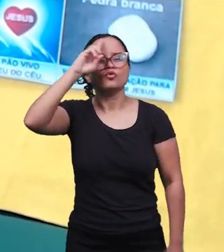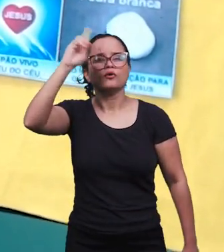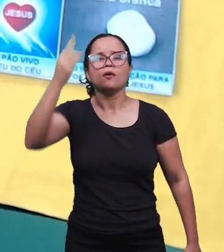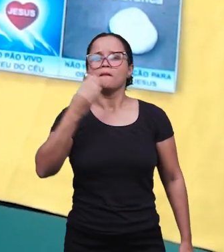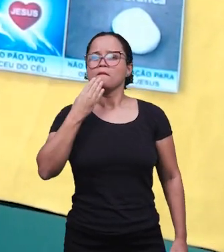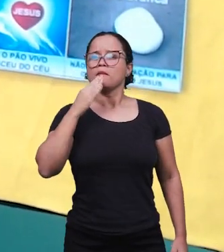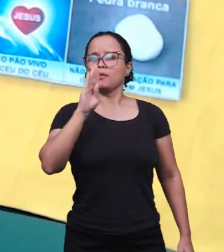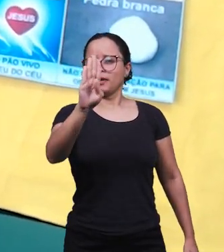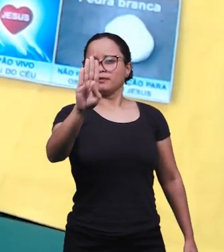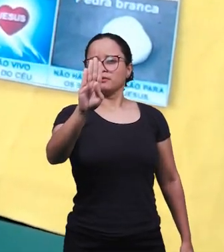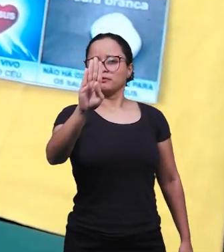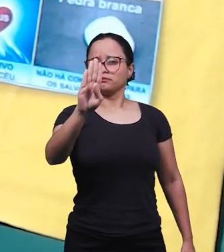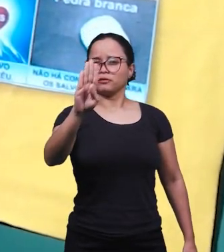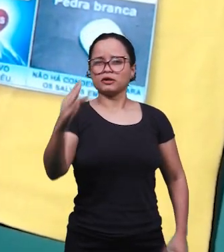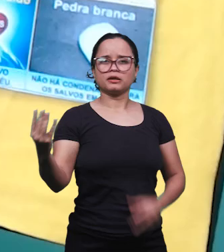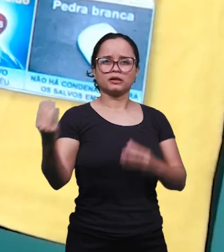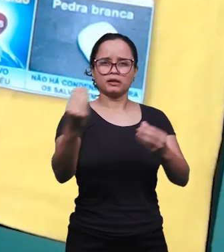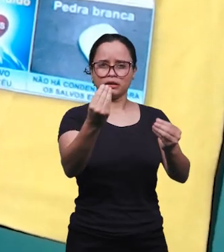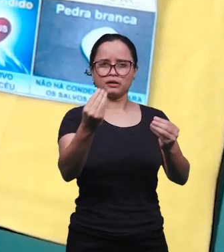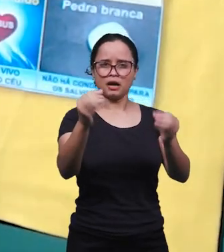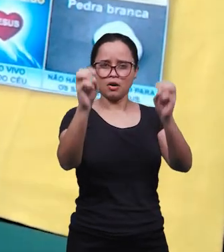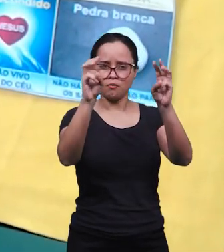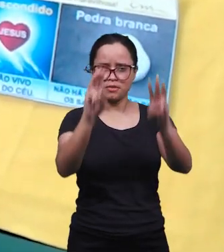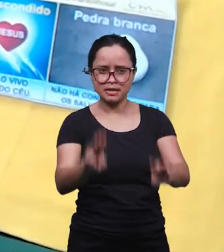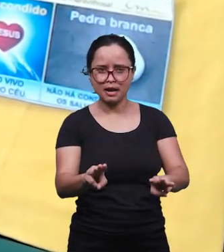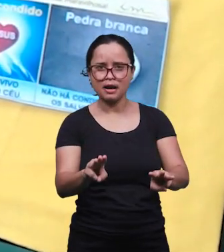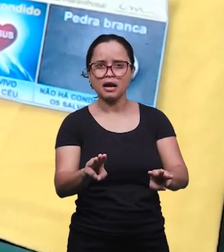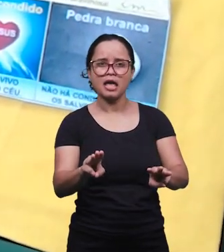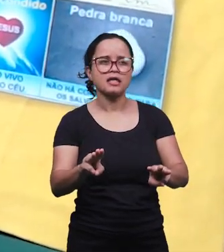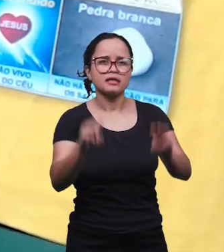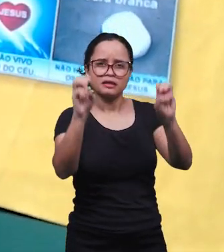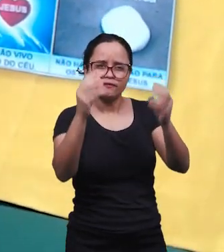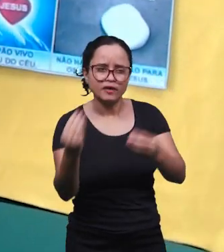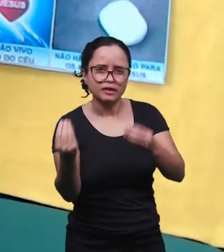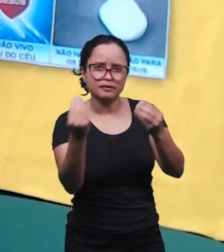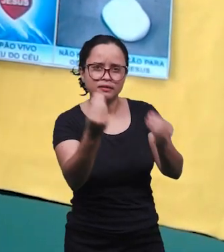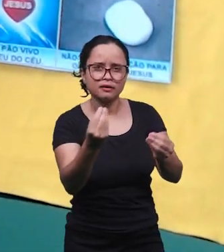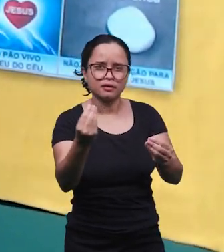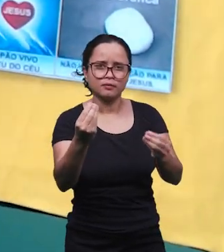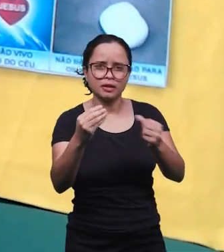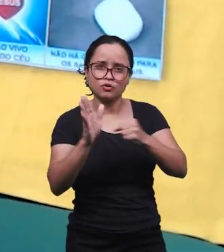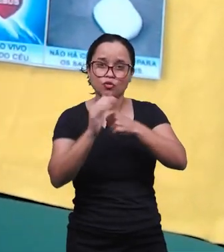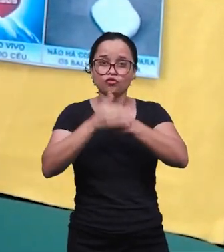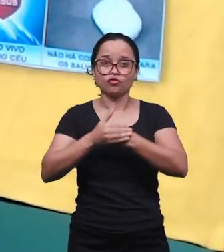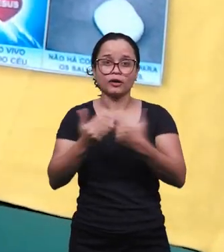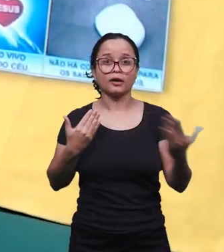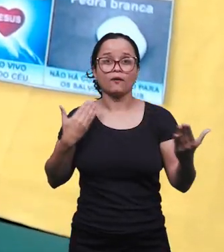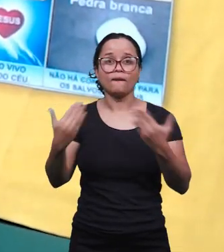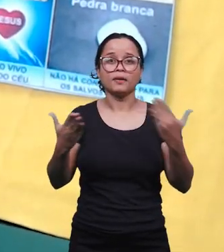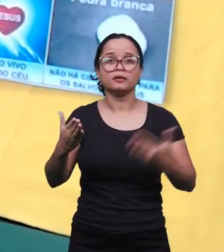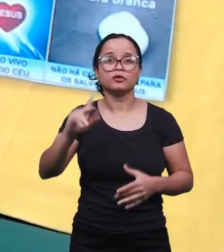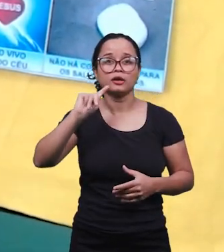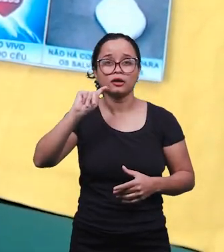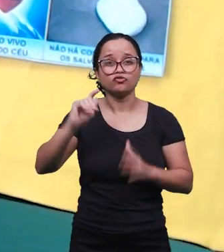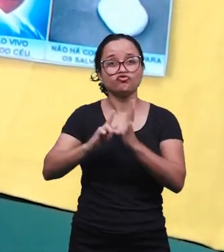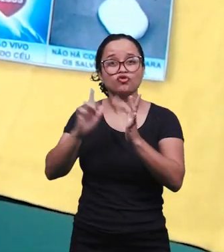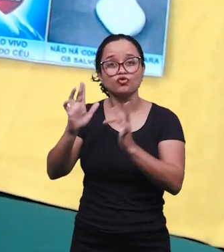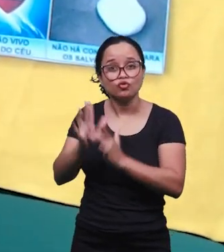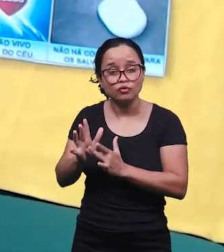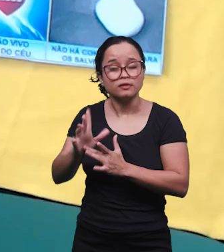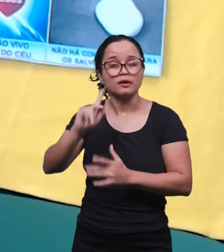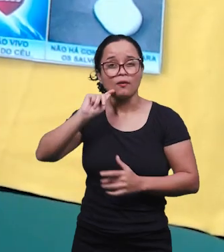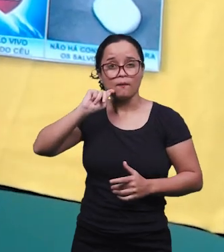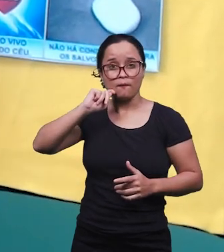uma promessa que daria o maná escondido, apontando para o próprio Senhor Jesus, que é o pão vivo